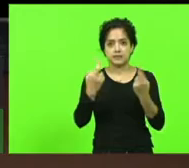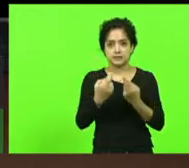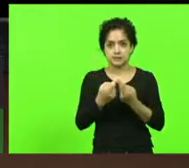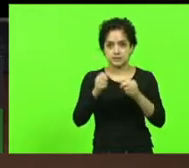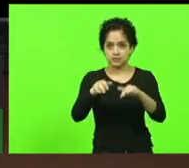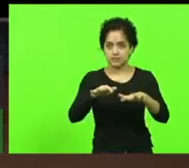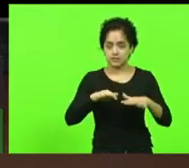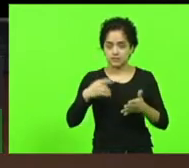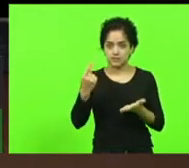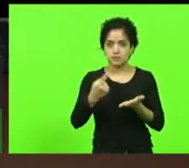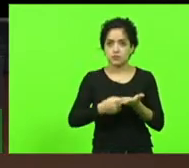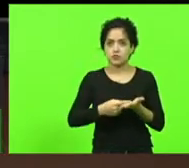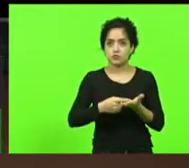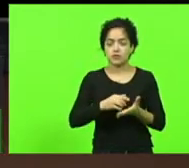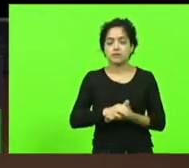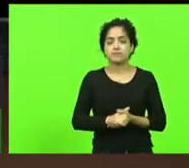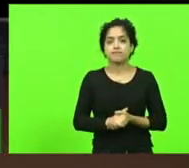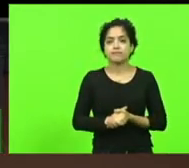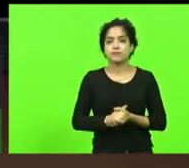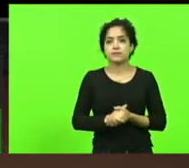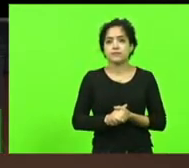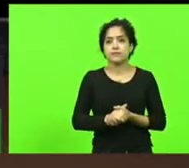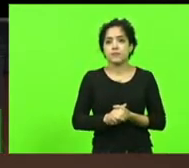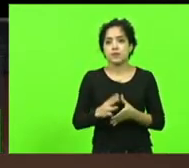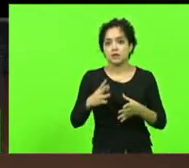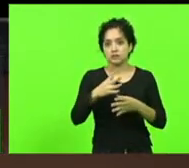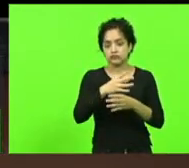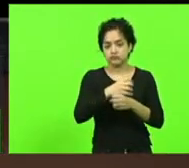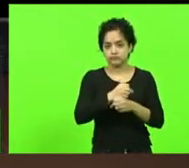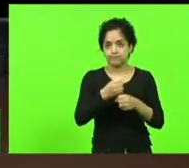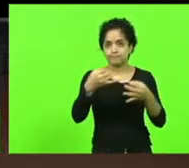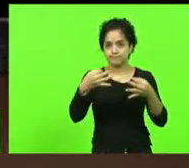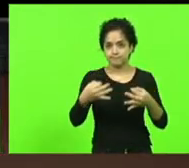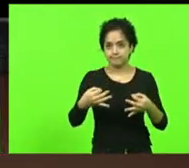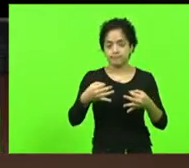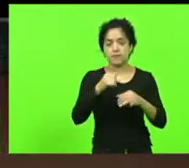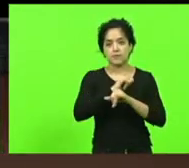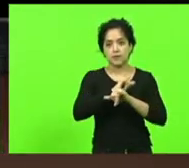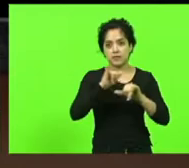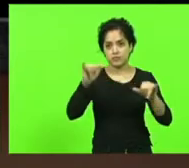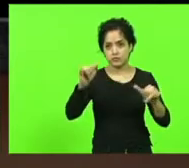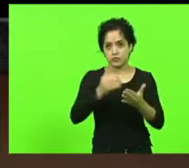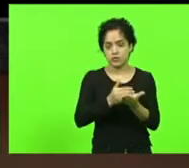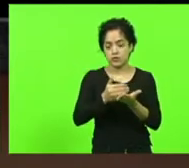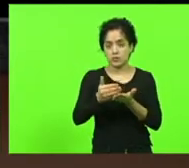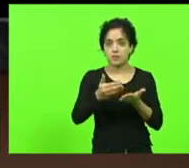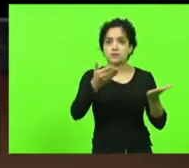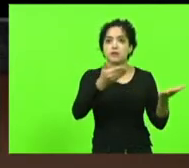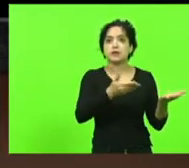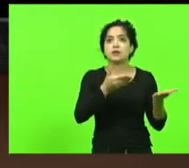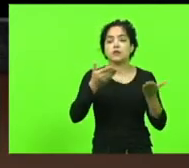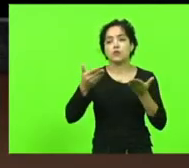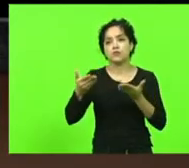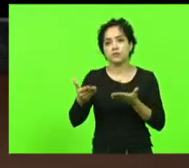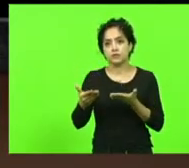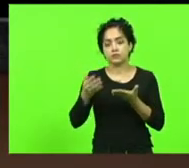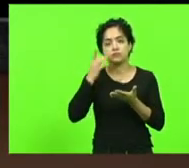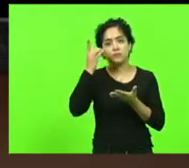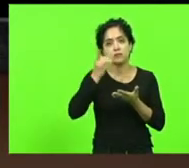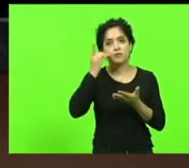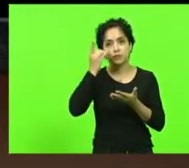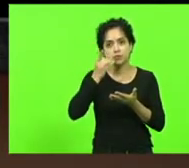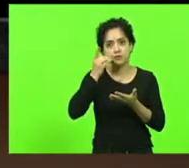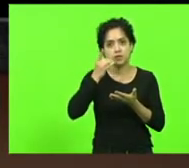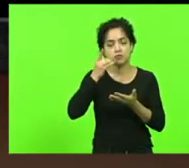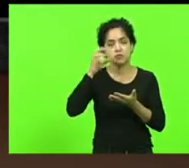Assembleia Legislativa em sessão ordinária. Havendo quórum regimental, o senhor presidente declarou abertos os trabalhos e convidou o senhor deputado